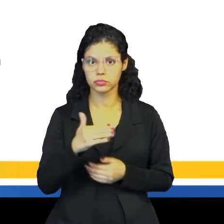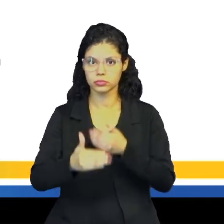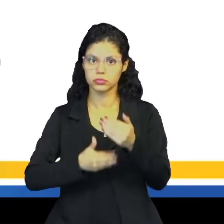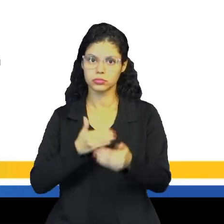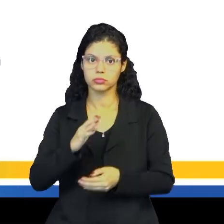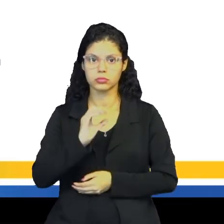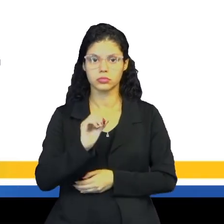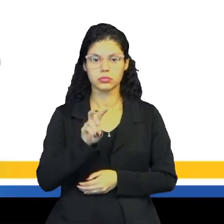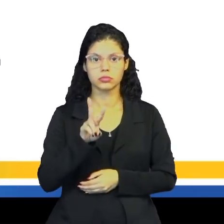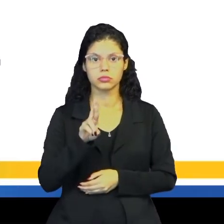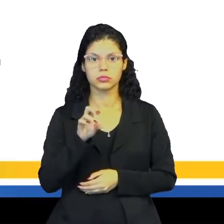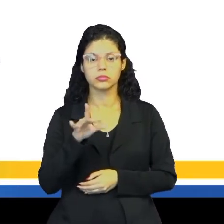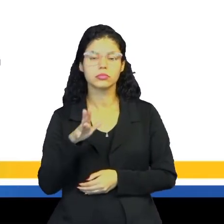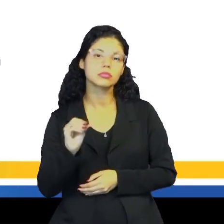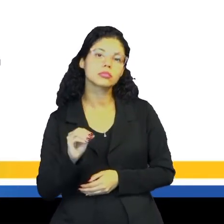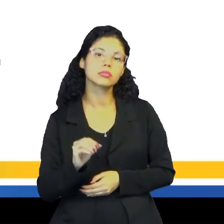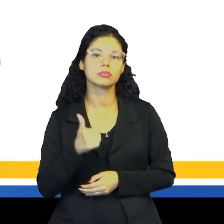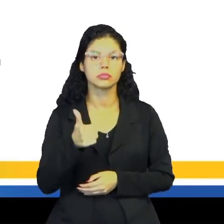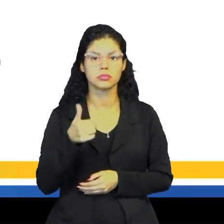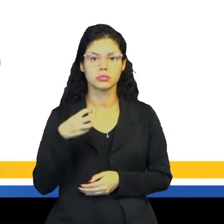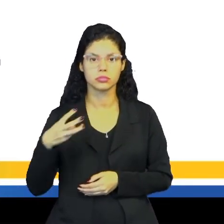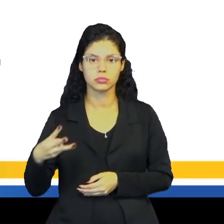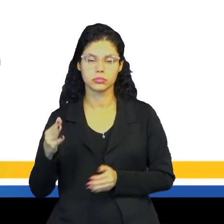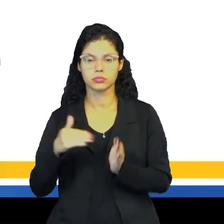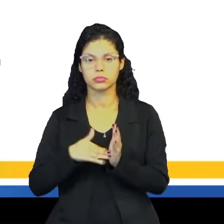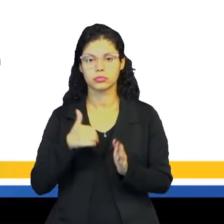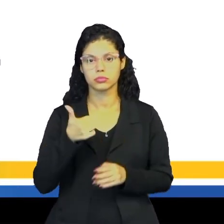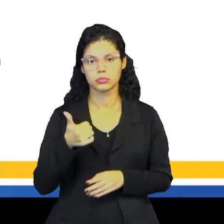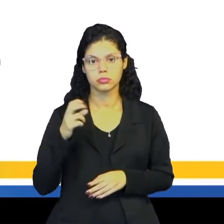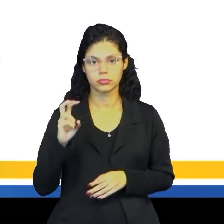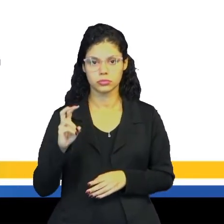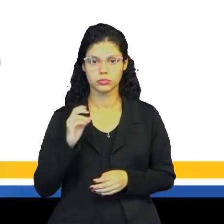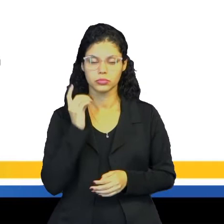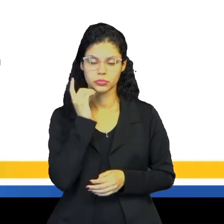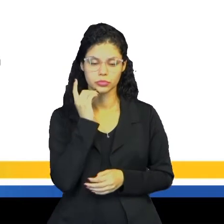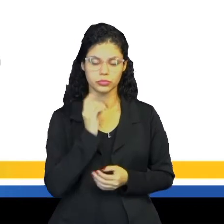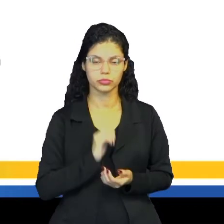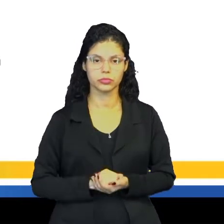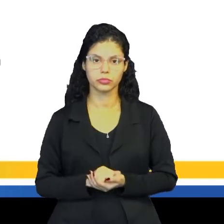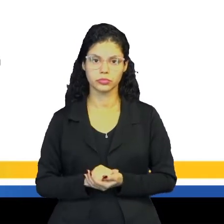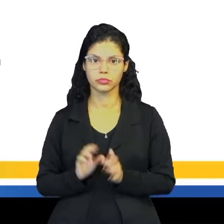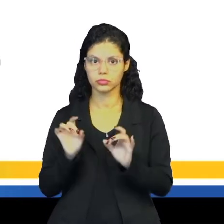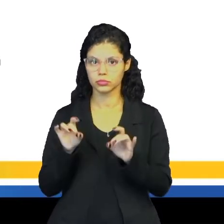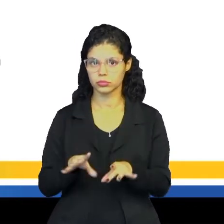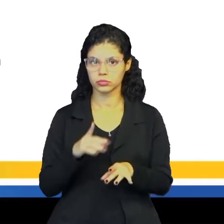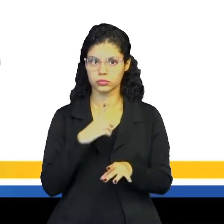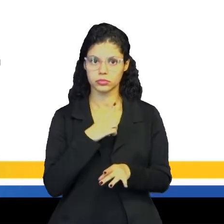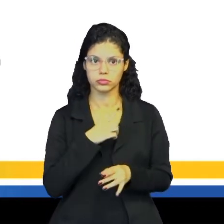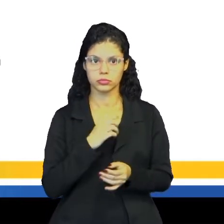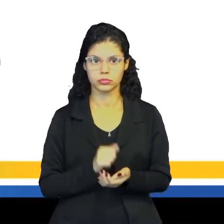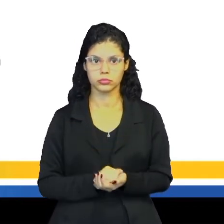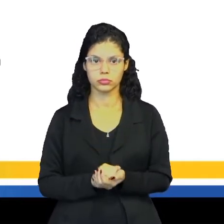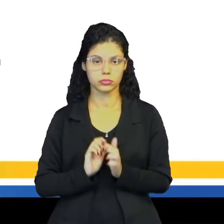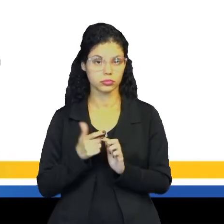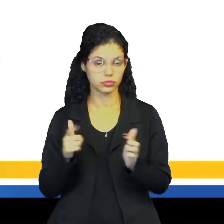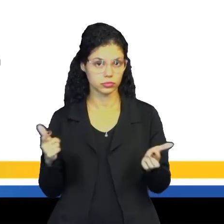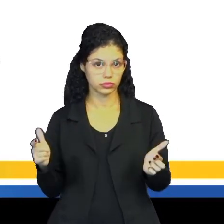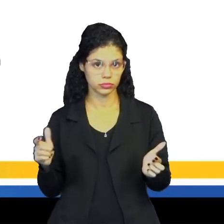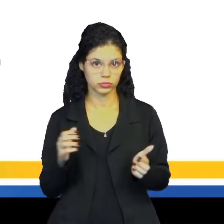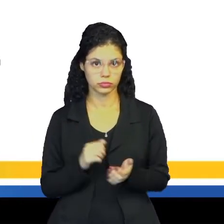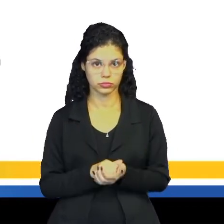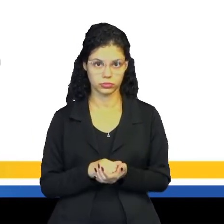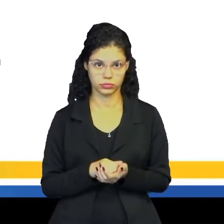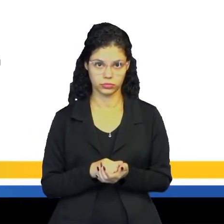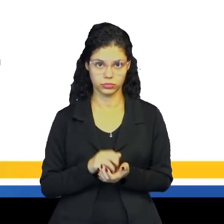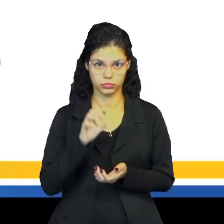de ovulação, que é no 13º ao 15º dia. E por último, nós temos uma fase maior, que é uma